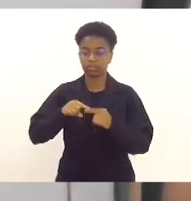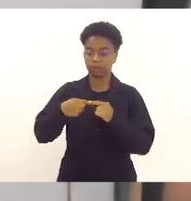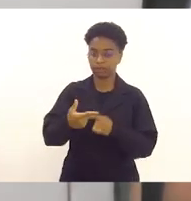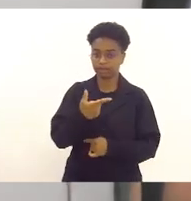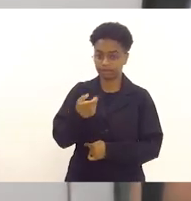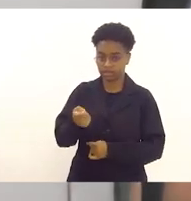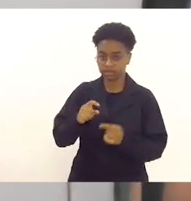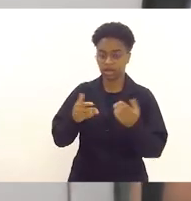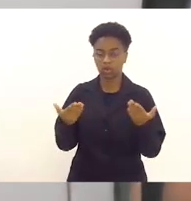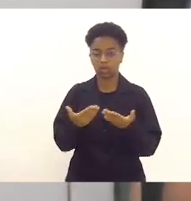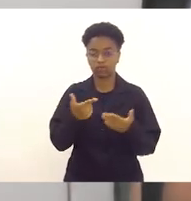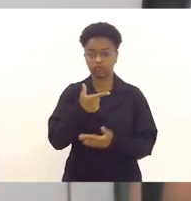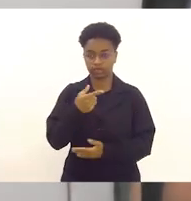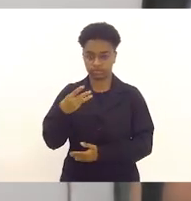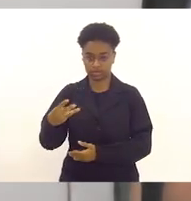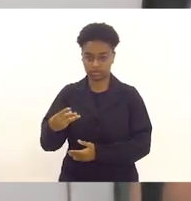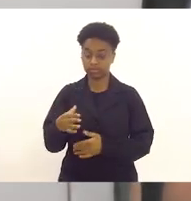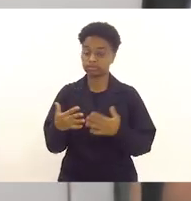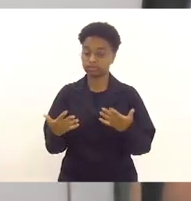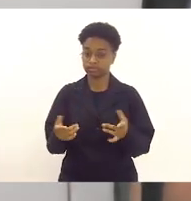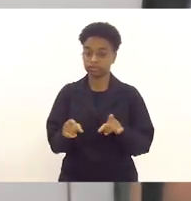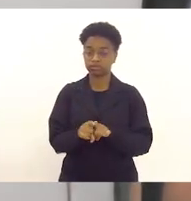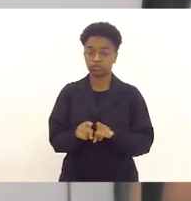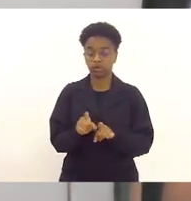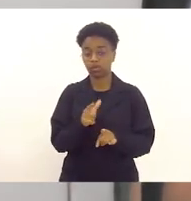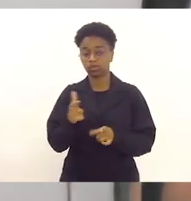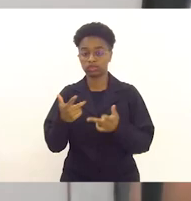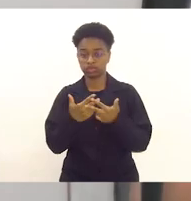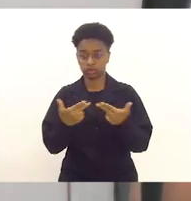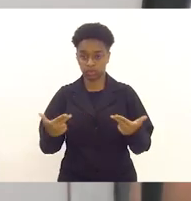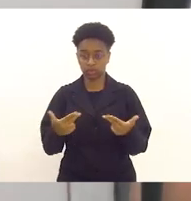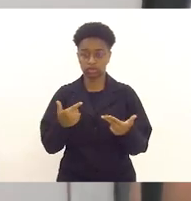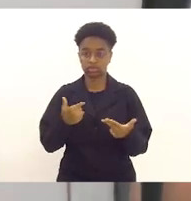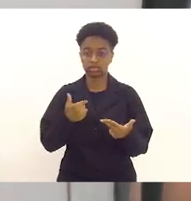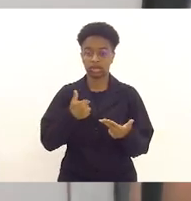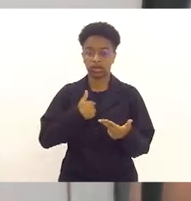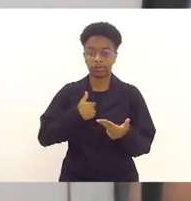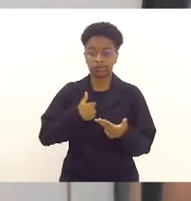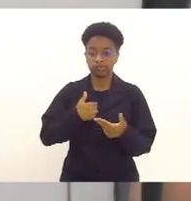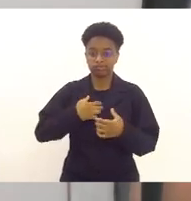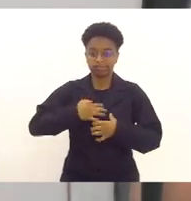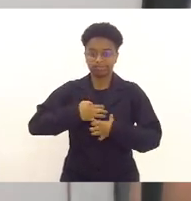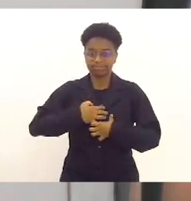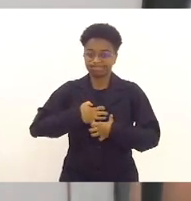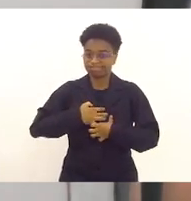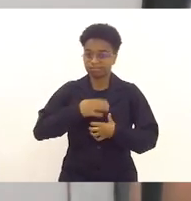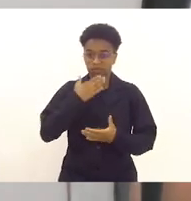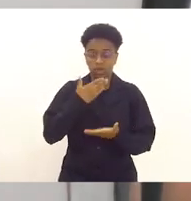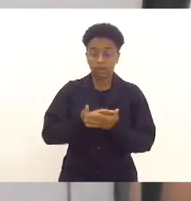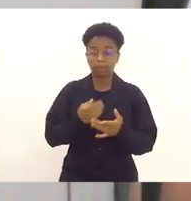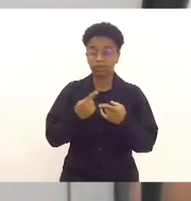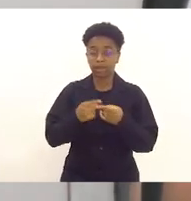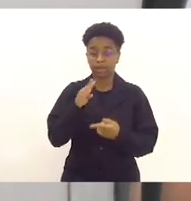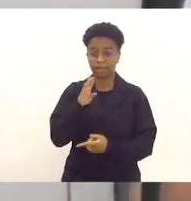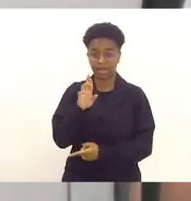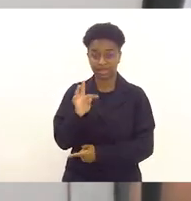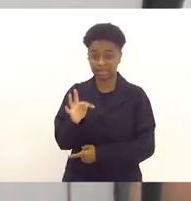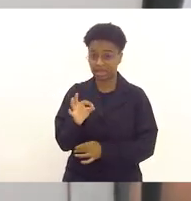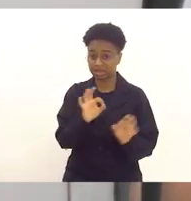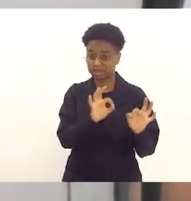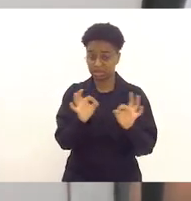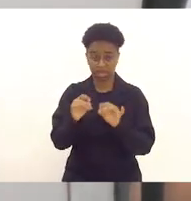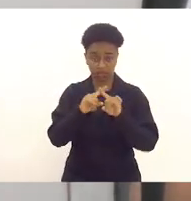e outra situação também partiu muito foi a questão do BRT que nenhum funcionário pode me acompanhar